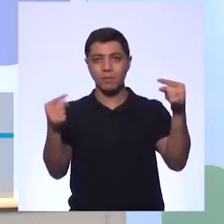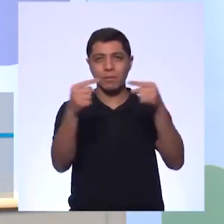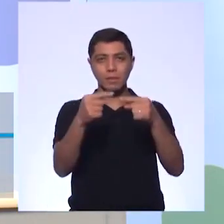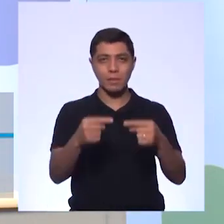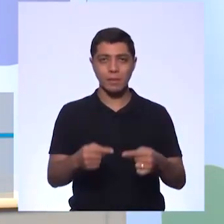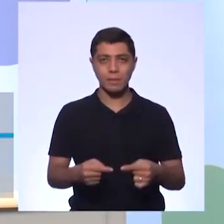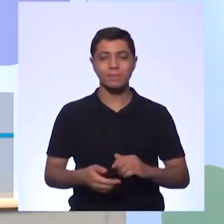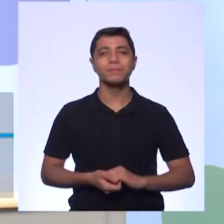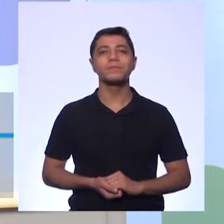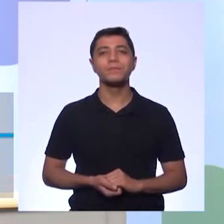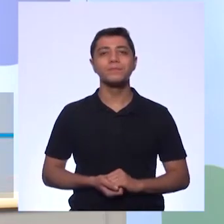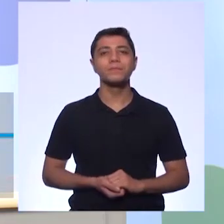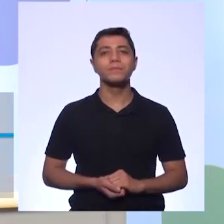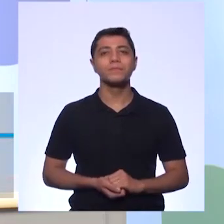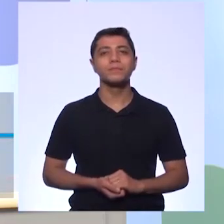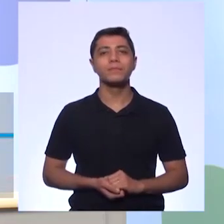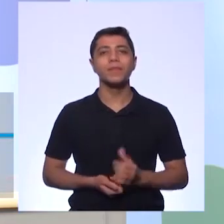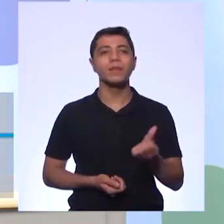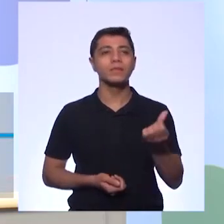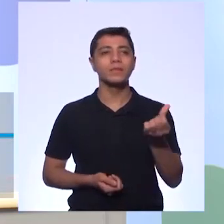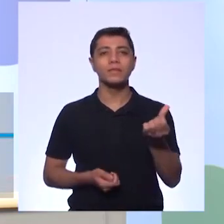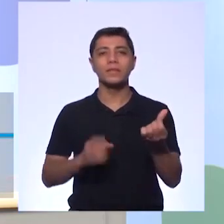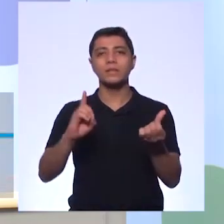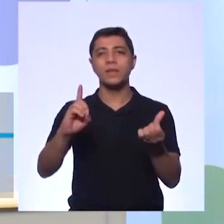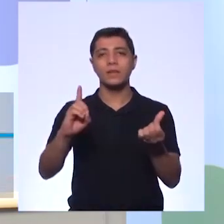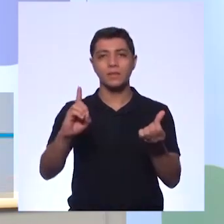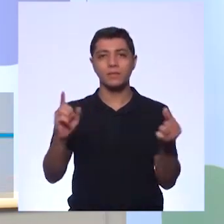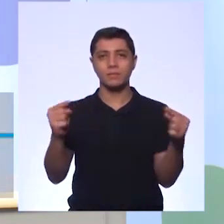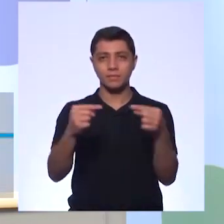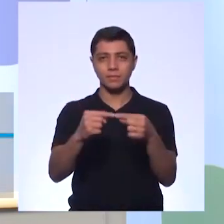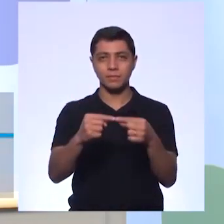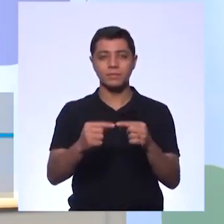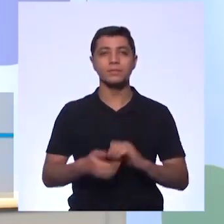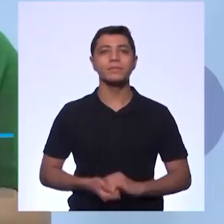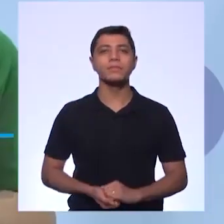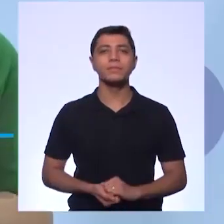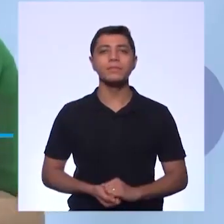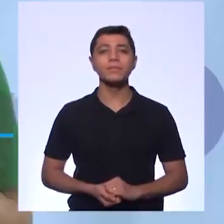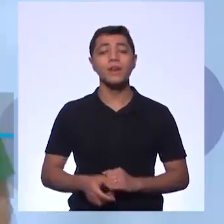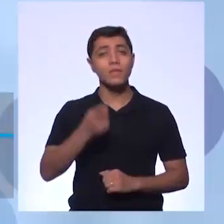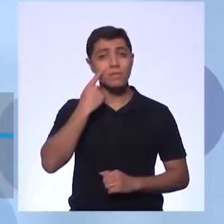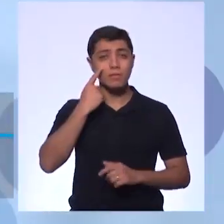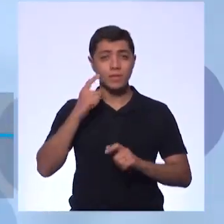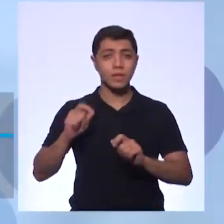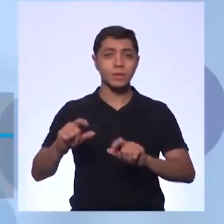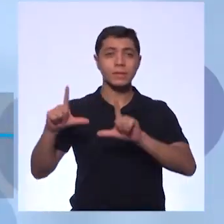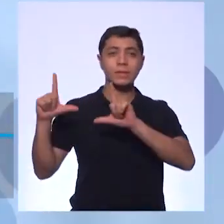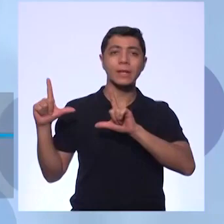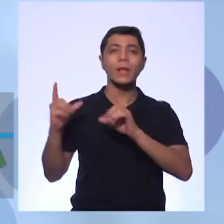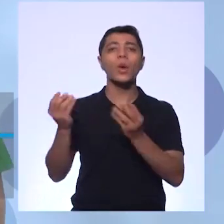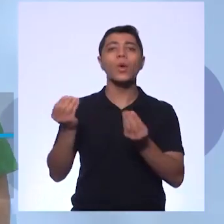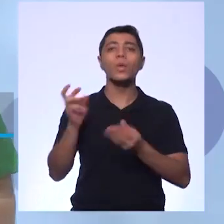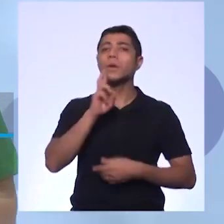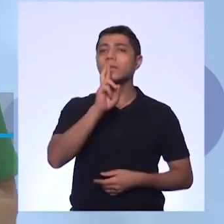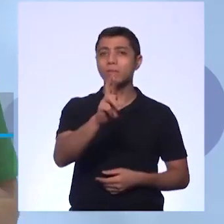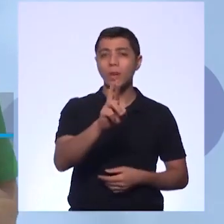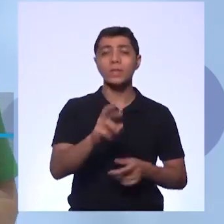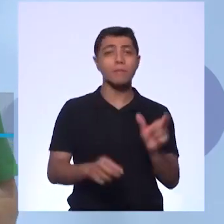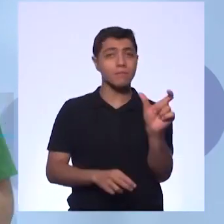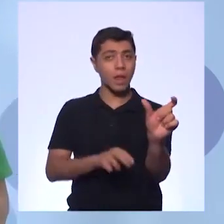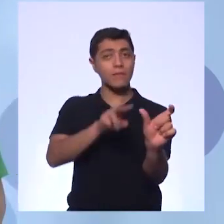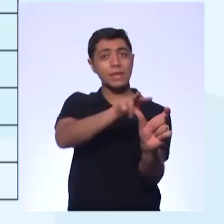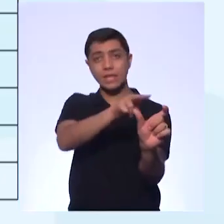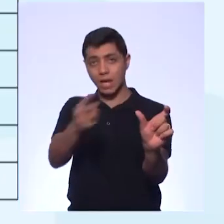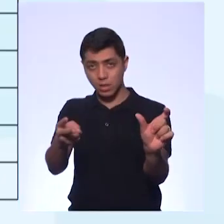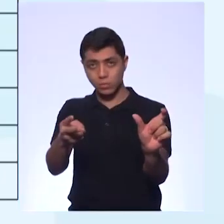sorry, 6, G. Certo. Vamos ver na tela, então, como ficaria a resposta e a gente vai traduzir agora as palavras para vocês entenderem,